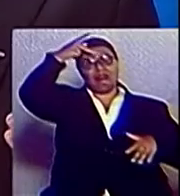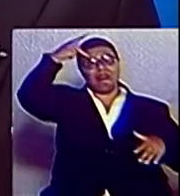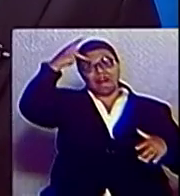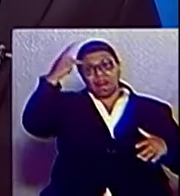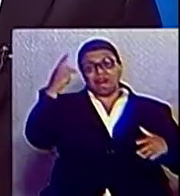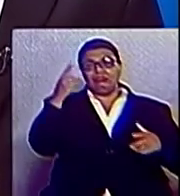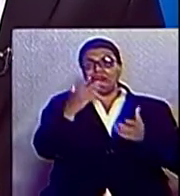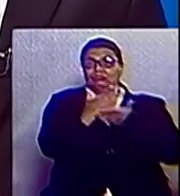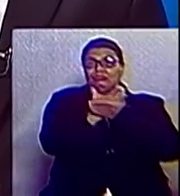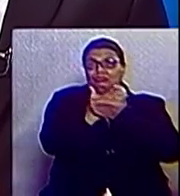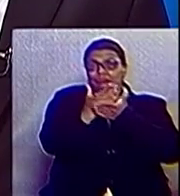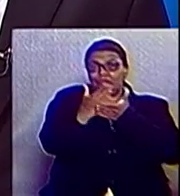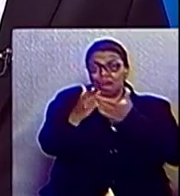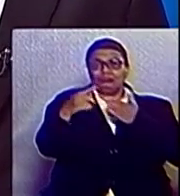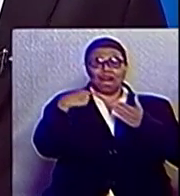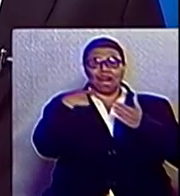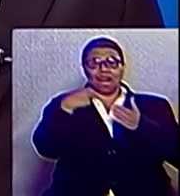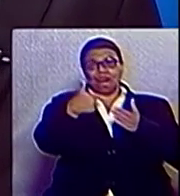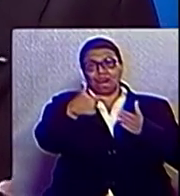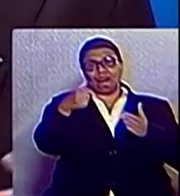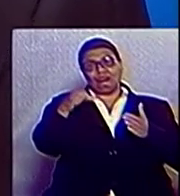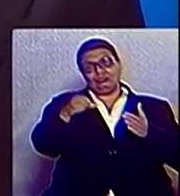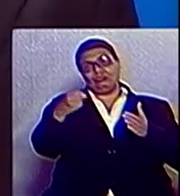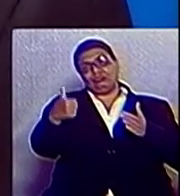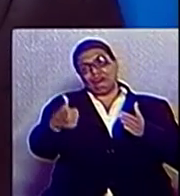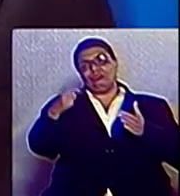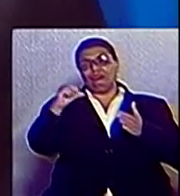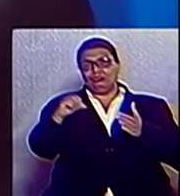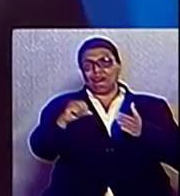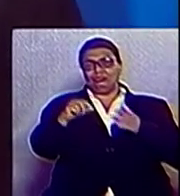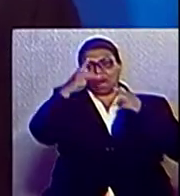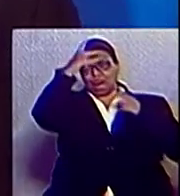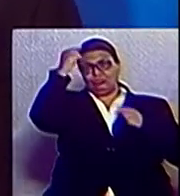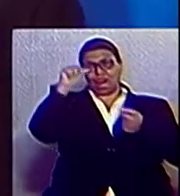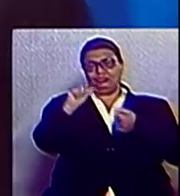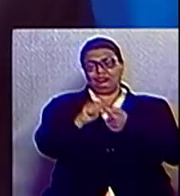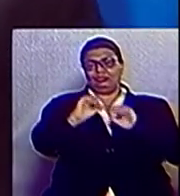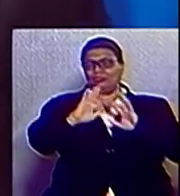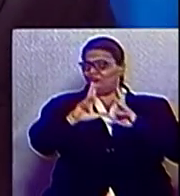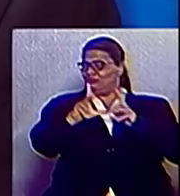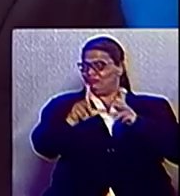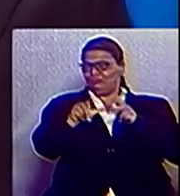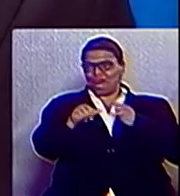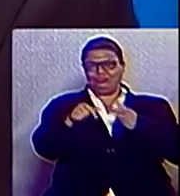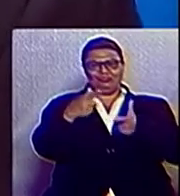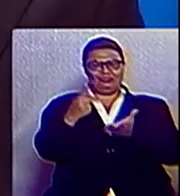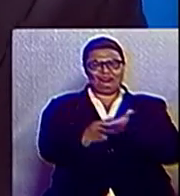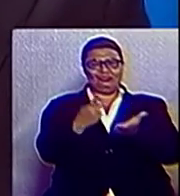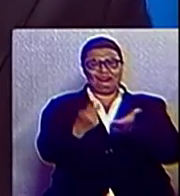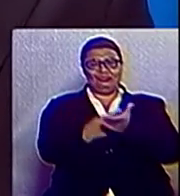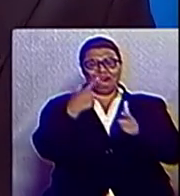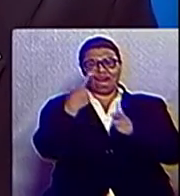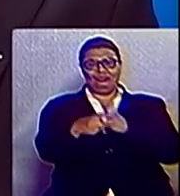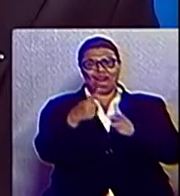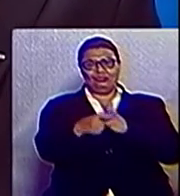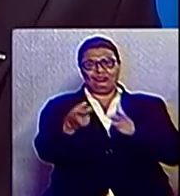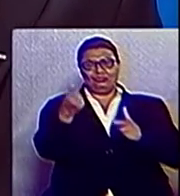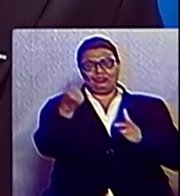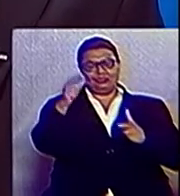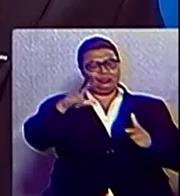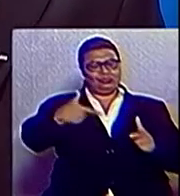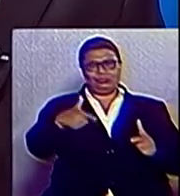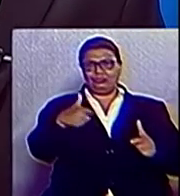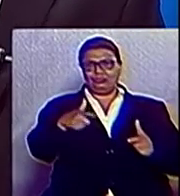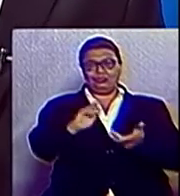Desde março de 2012, a Prefeitura de Taubaté não cumpriu seus compromissos. A Prefeitura não tinha capacidade de investimento em nada e também não tinha